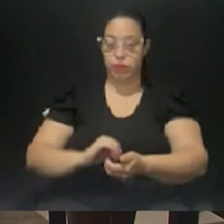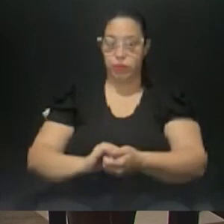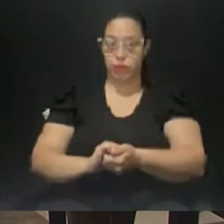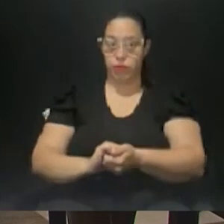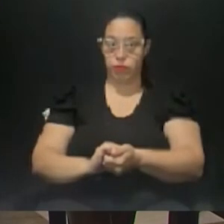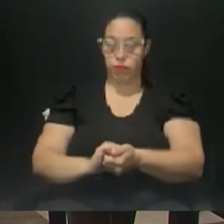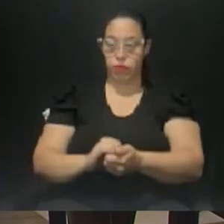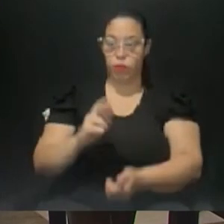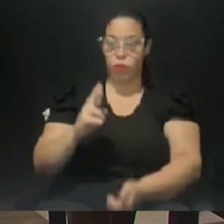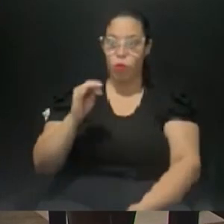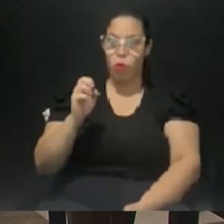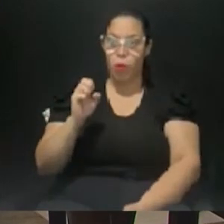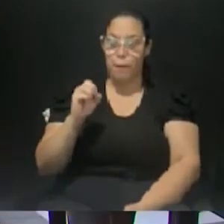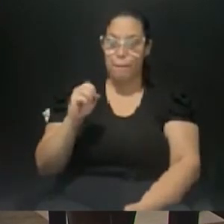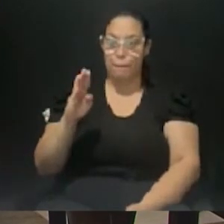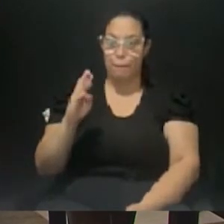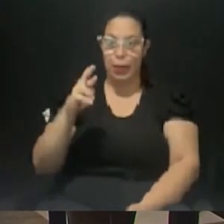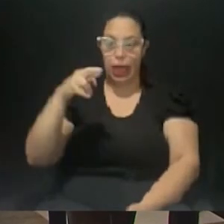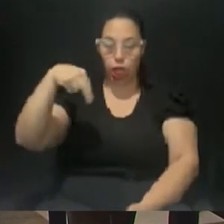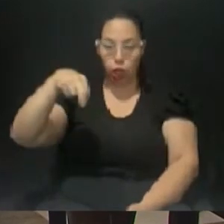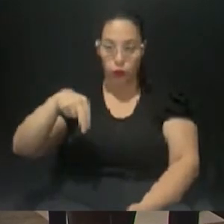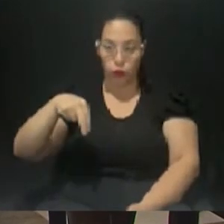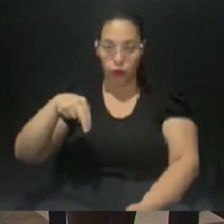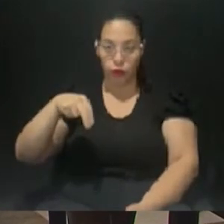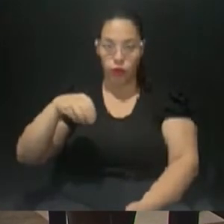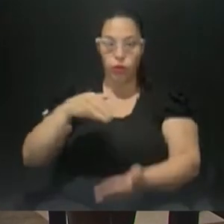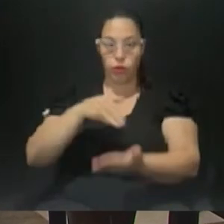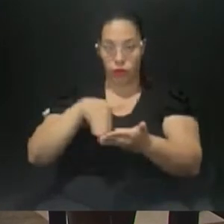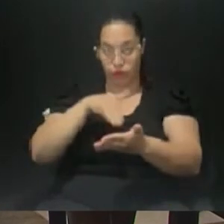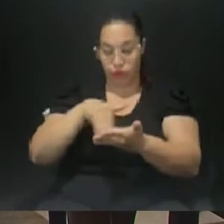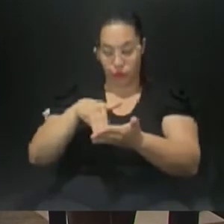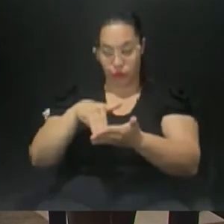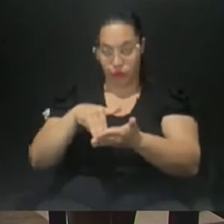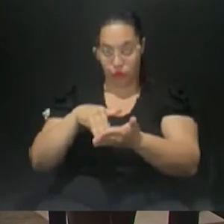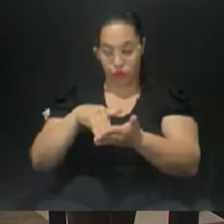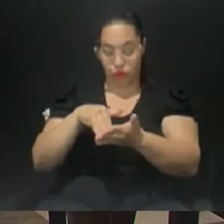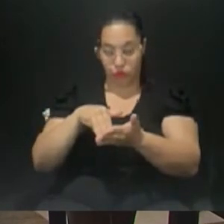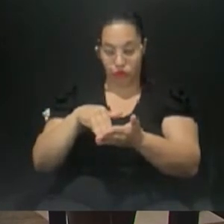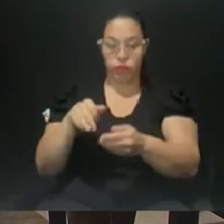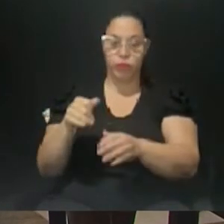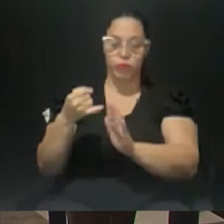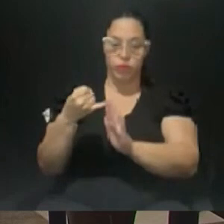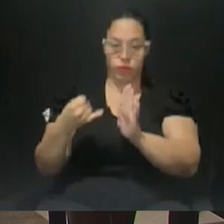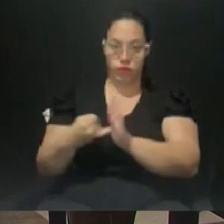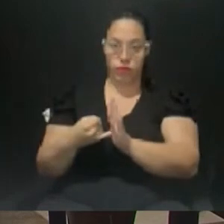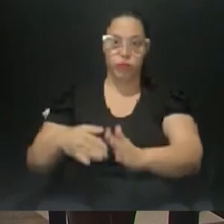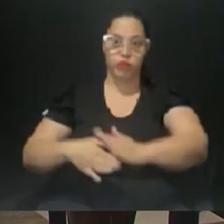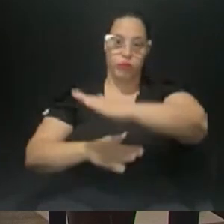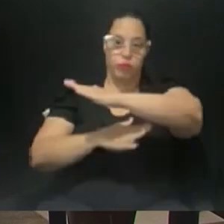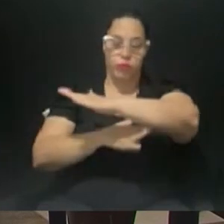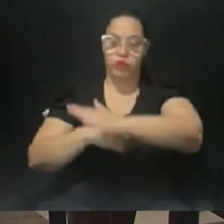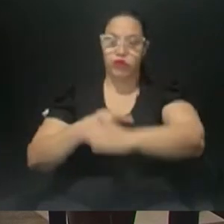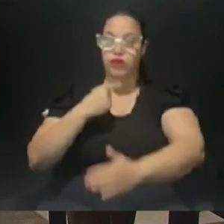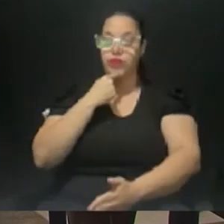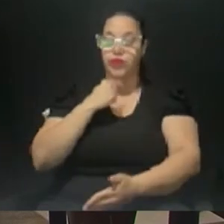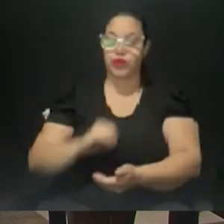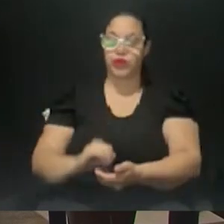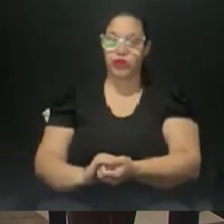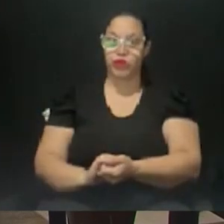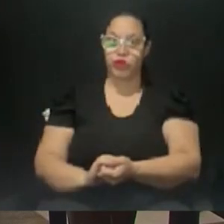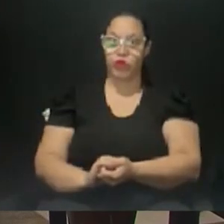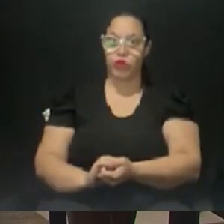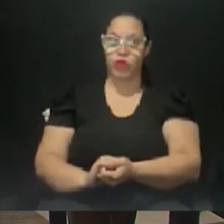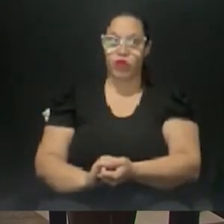Campinas. Robson Rodrigues dos Santos, subsecretário de Relações Institucionais da Câmara Municipal de